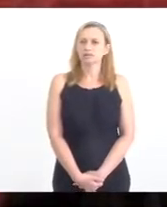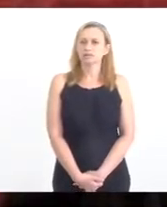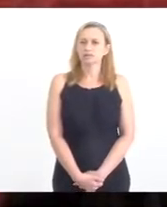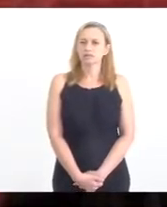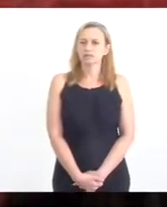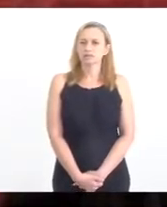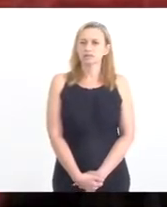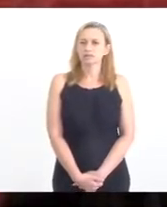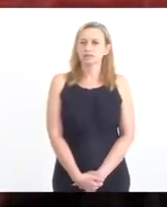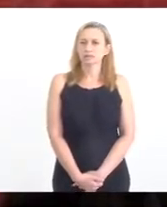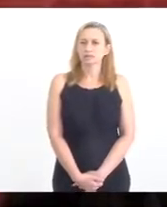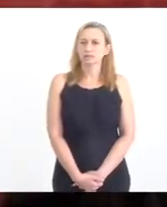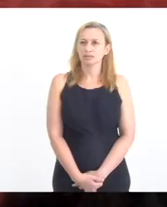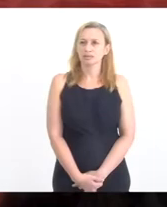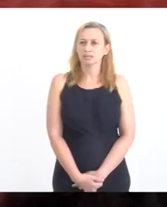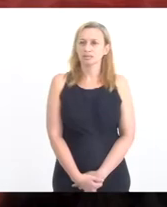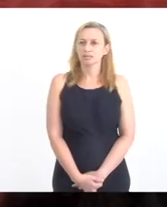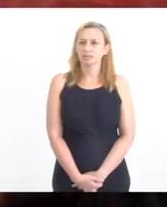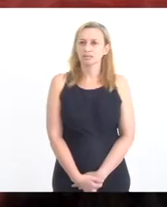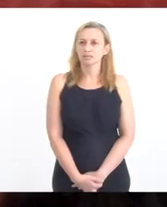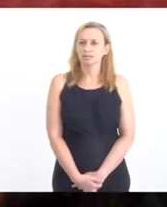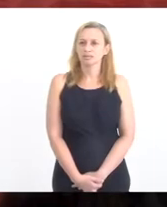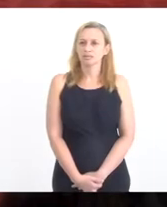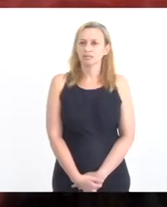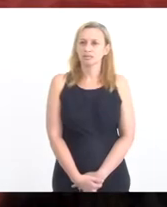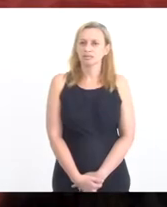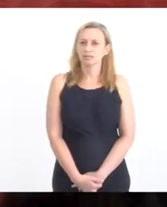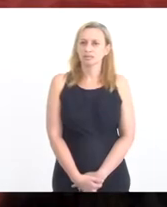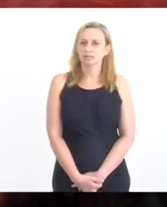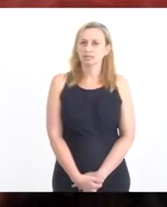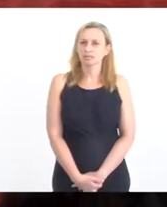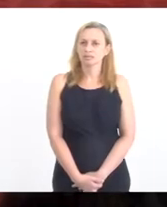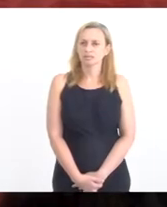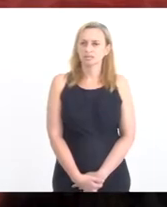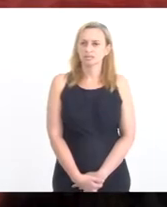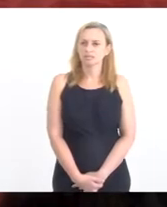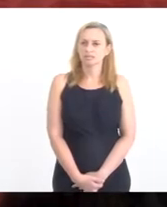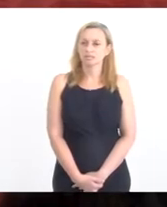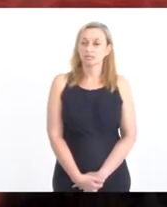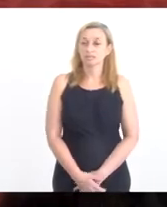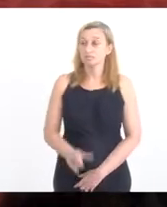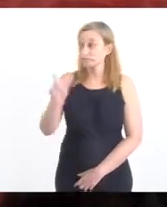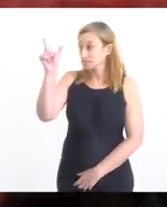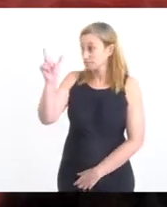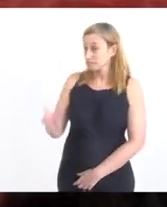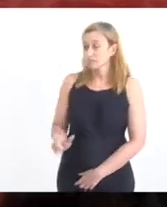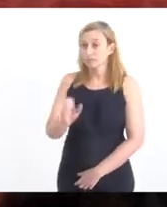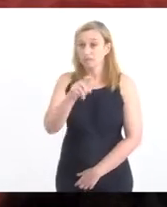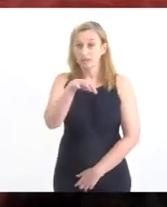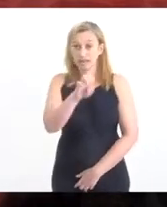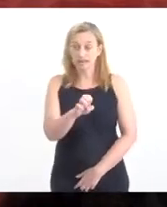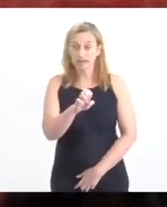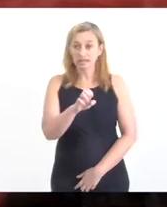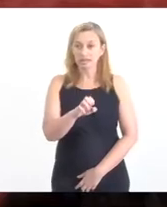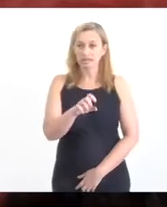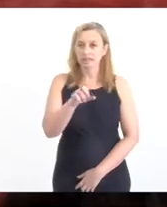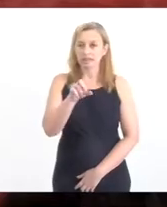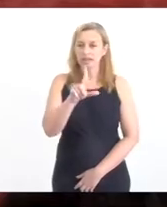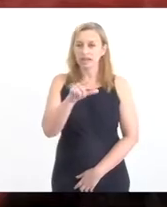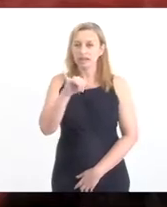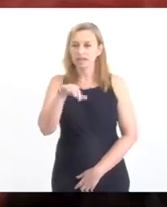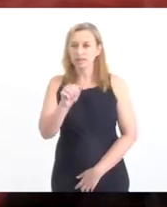E aí o Max na pessoa de Aline Lima